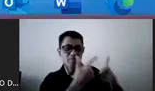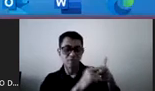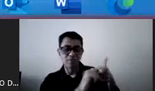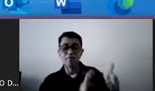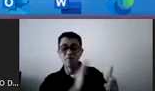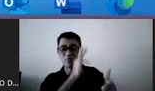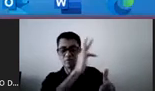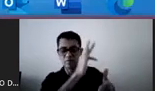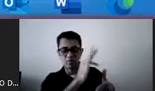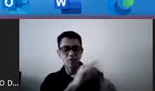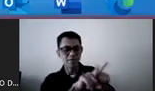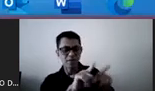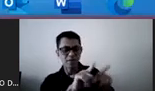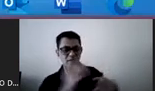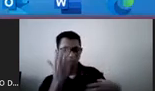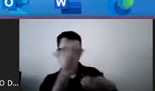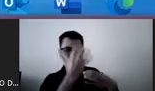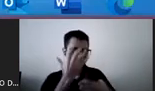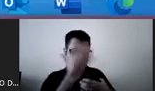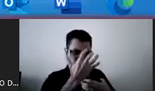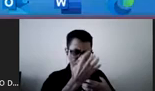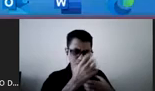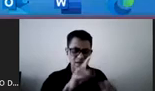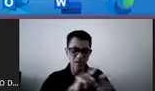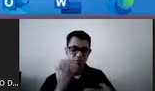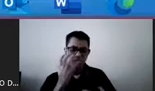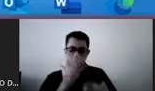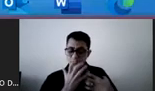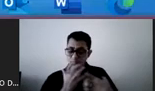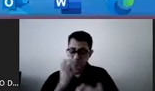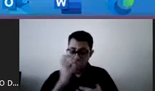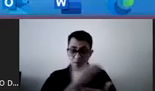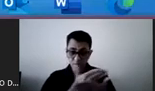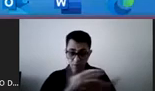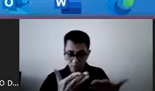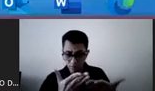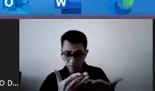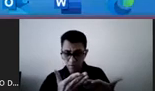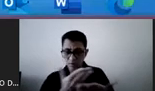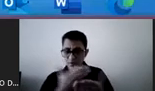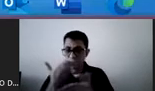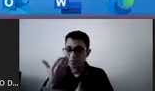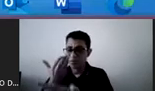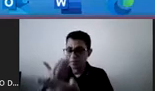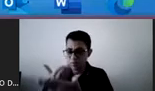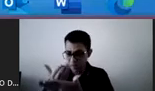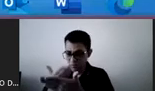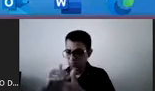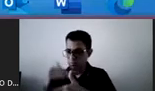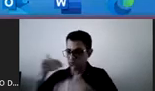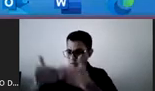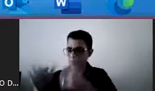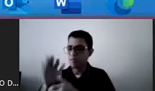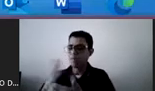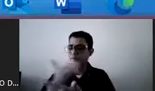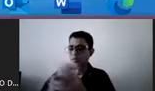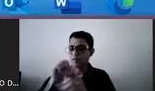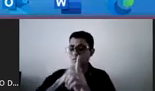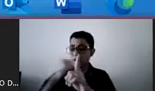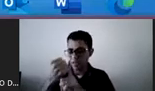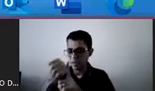de desespero. É. Só que por nossa, vamos dizer, que a gente tem um nível de instrução um pouco mais elevado que a maioria da